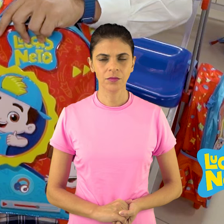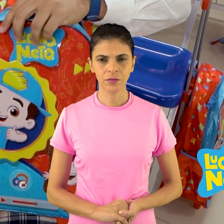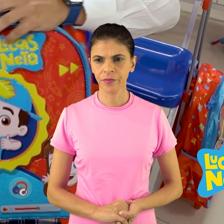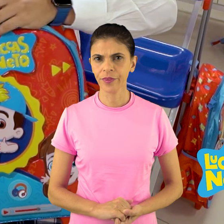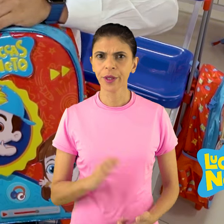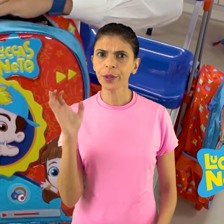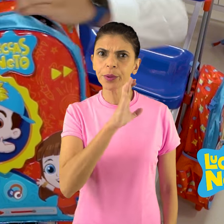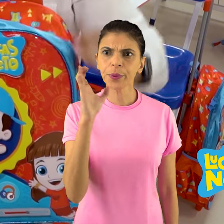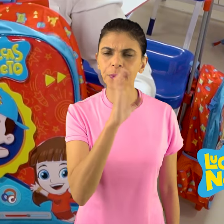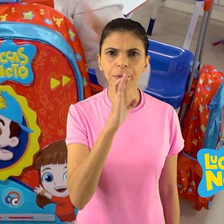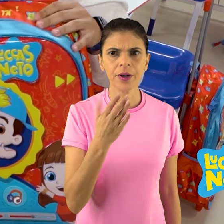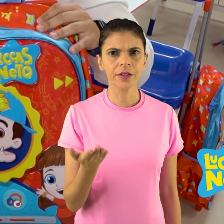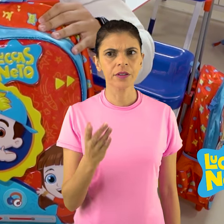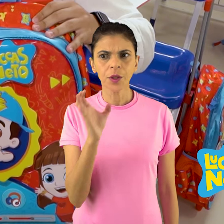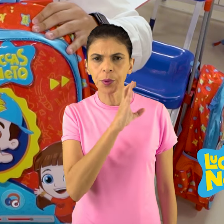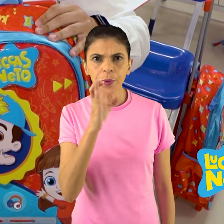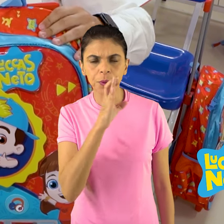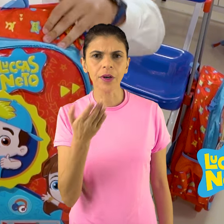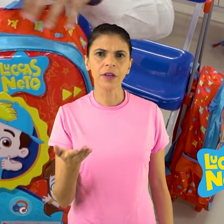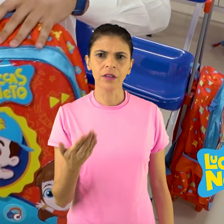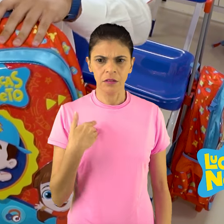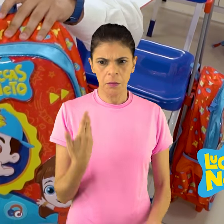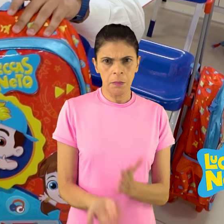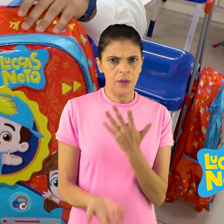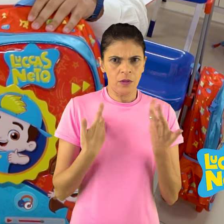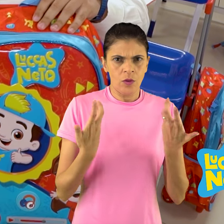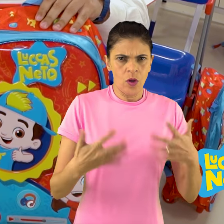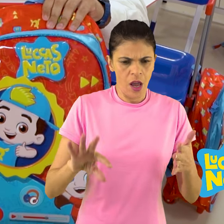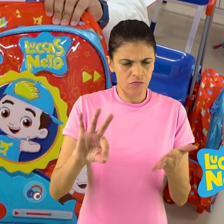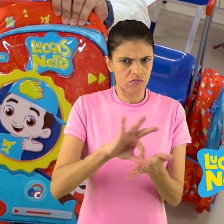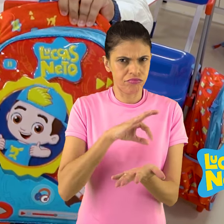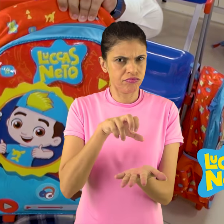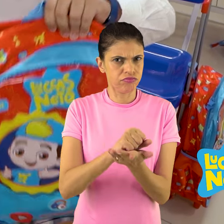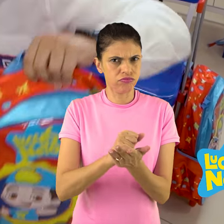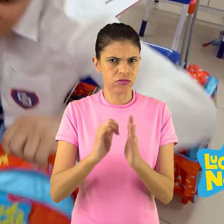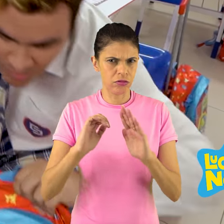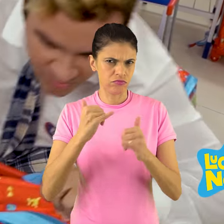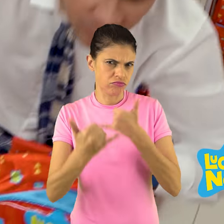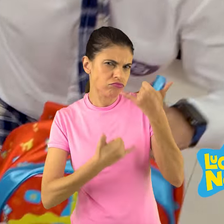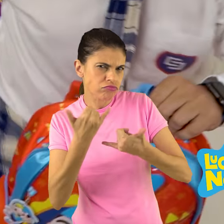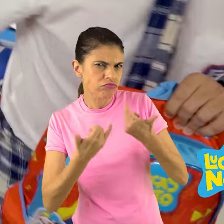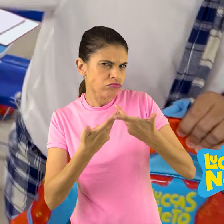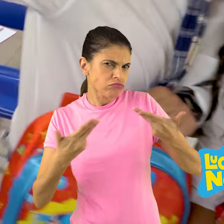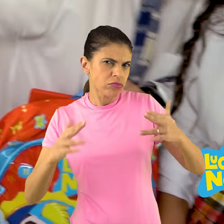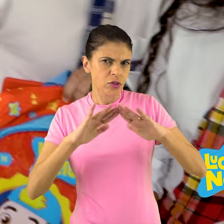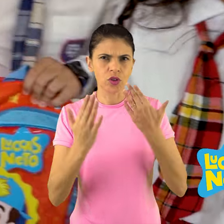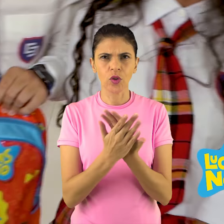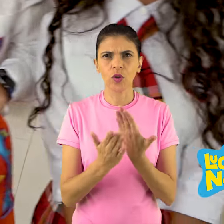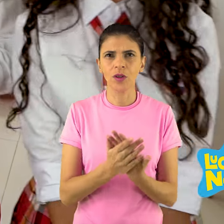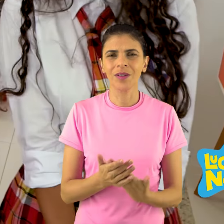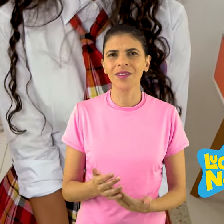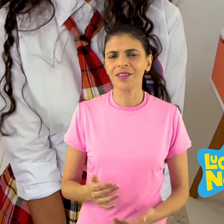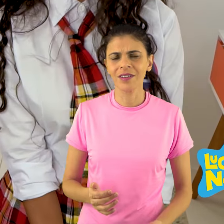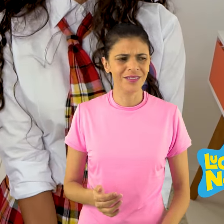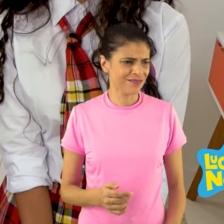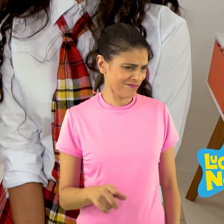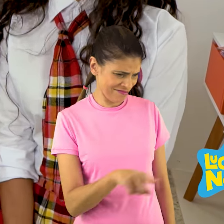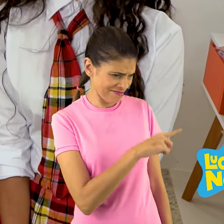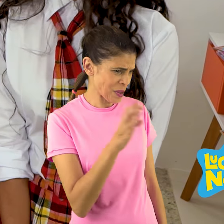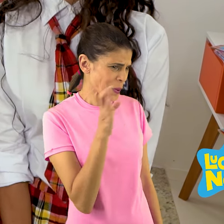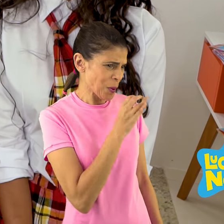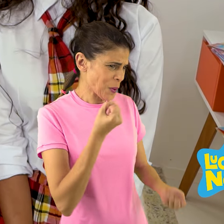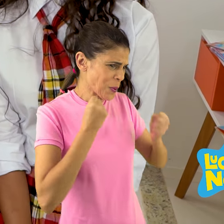Anda logo, Gi. É melhor a gente se apressar. Eu não quero ficar de fora dos jogos escolares. Ei, aonde vocês vão com